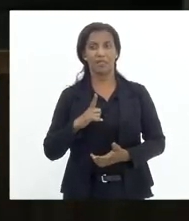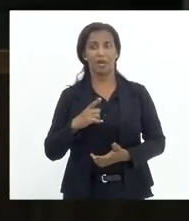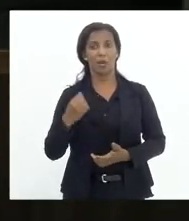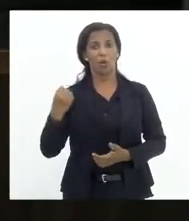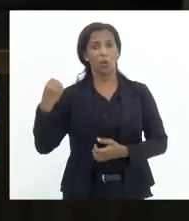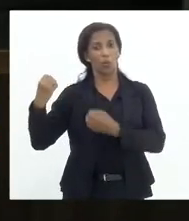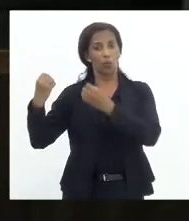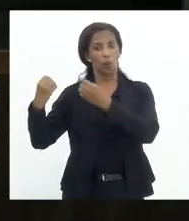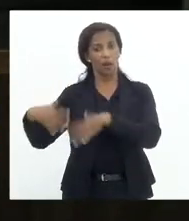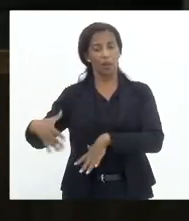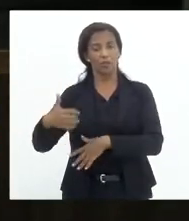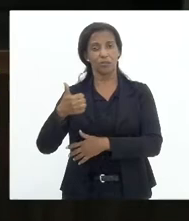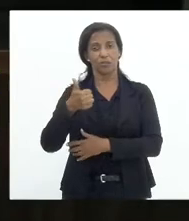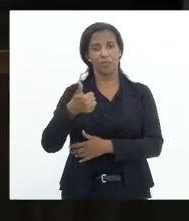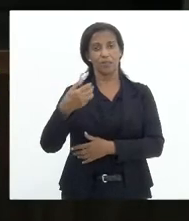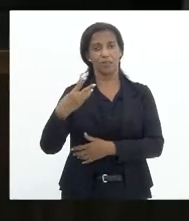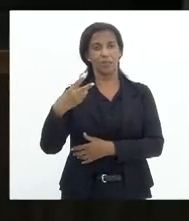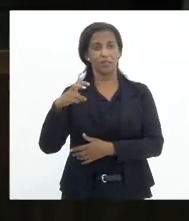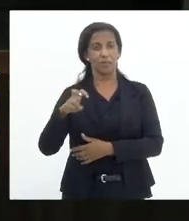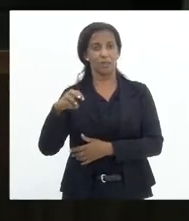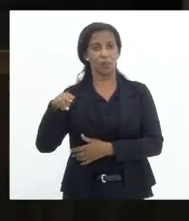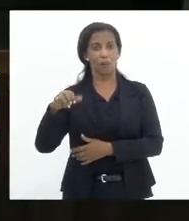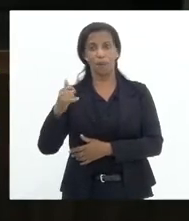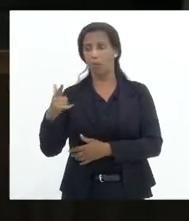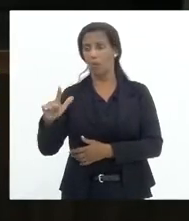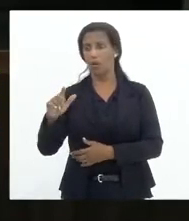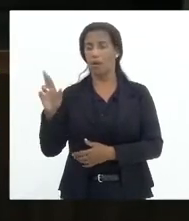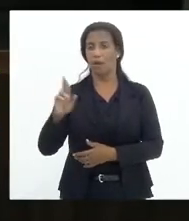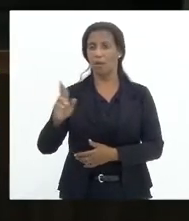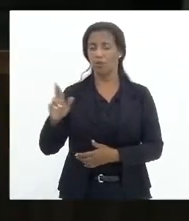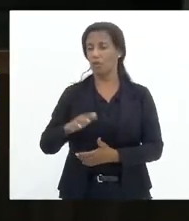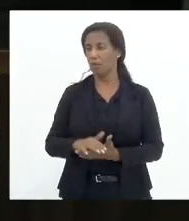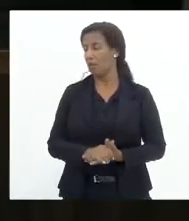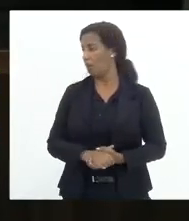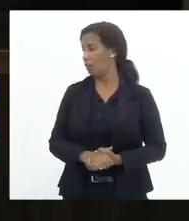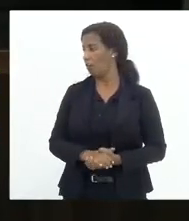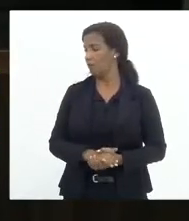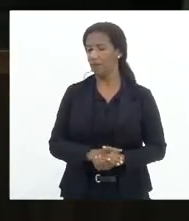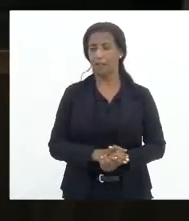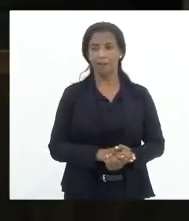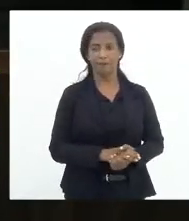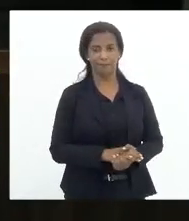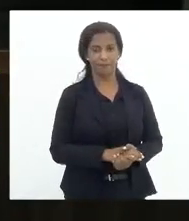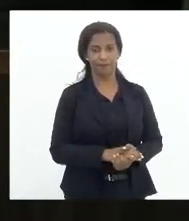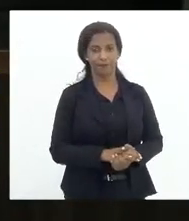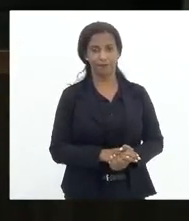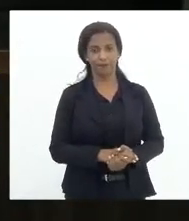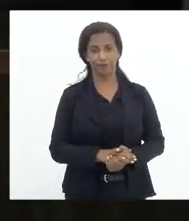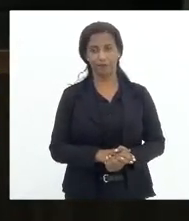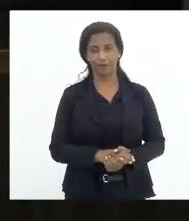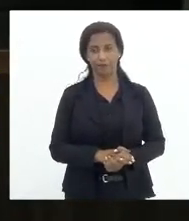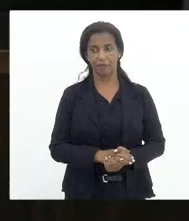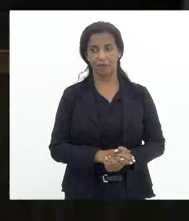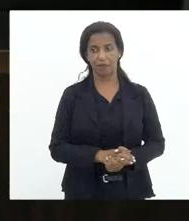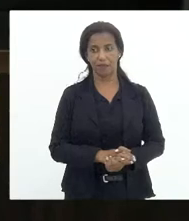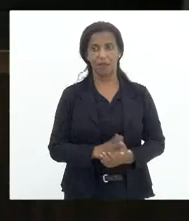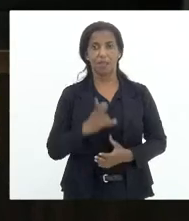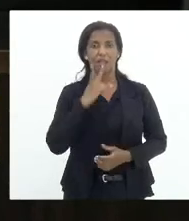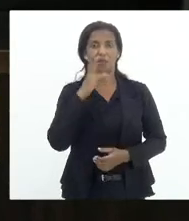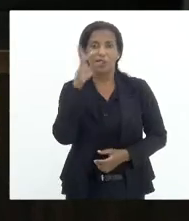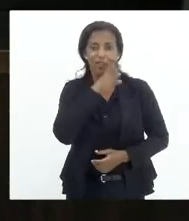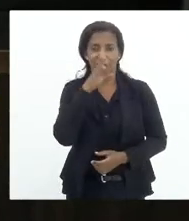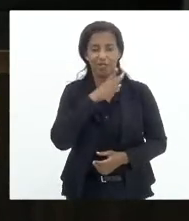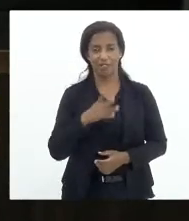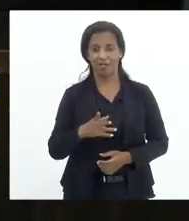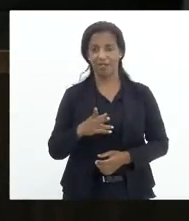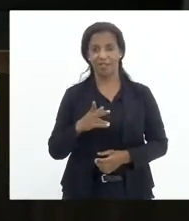135 mil reais por sessão pedal sessão É eu falei isso só de